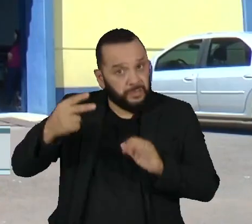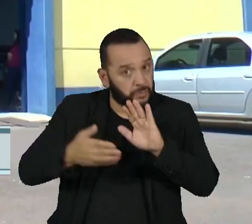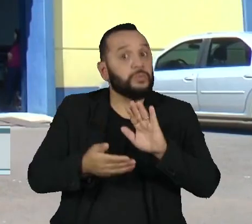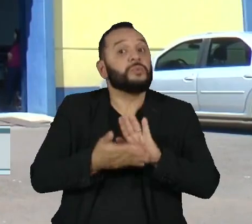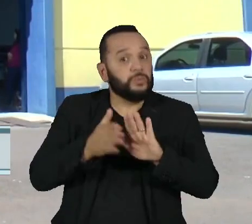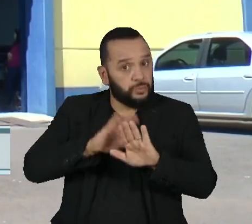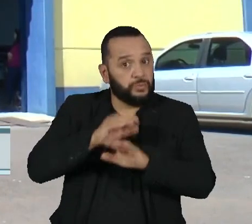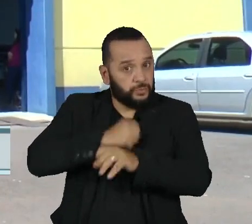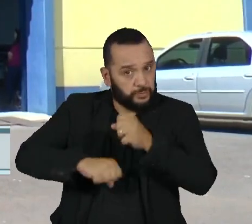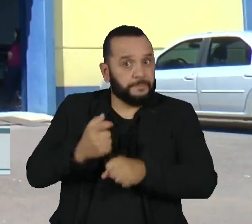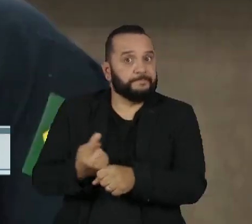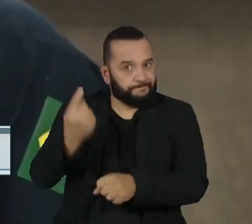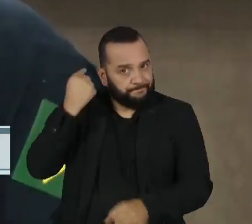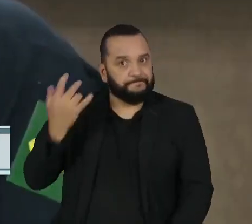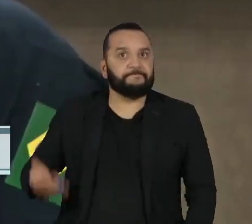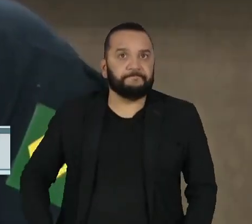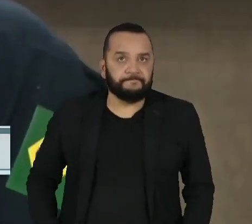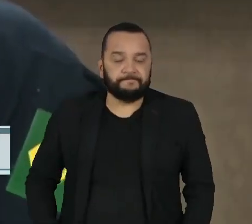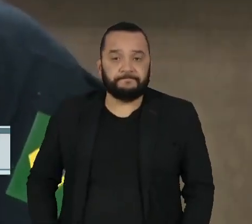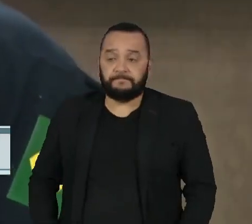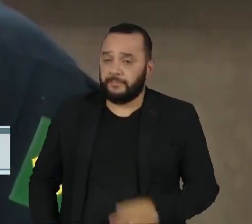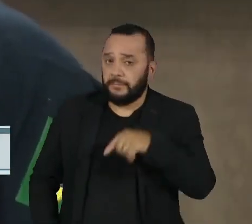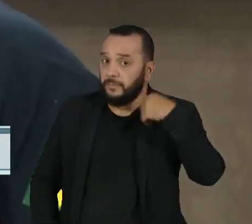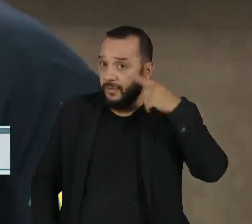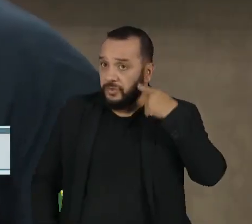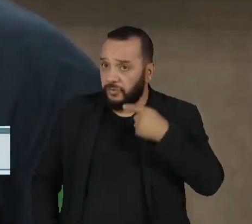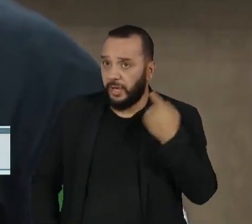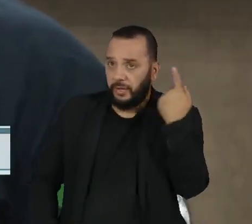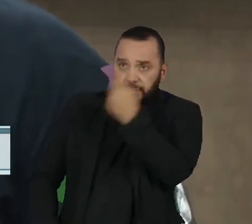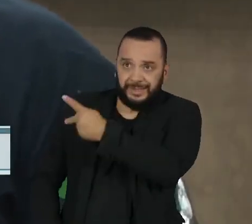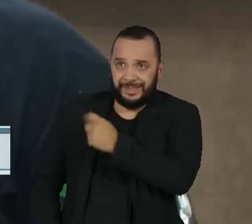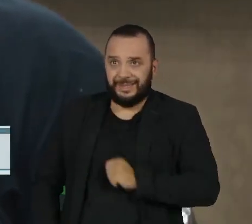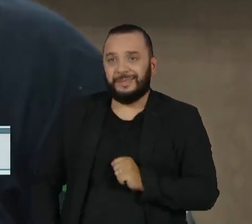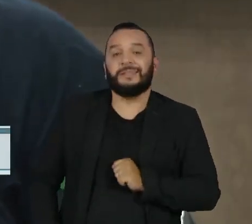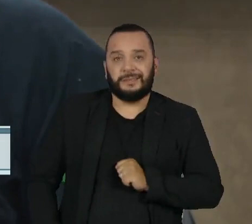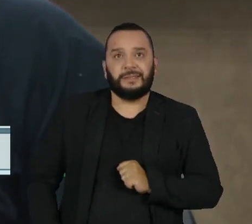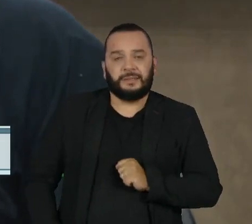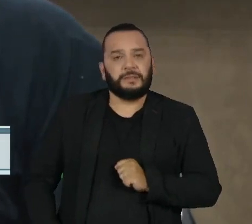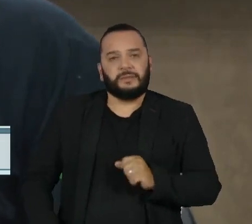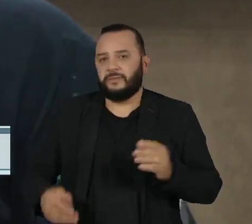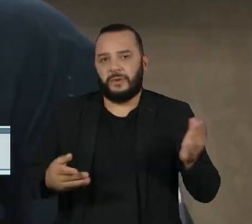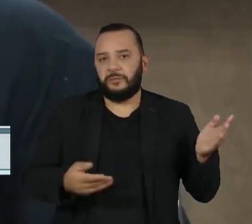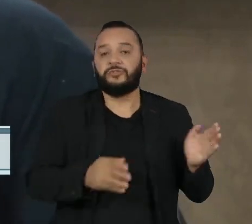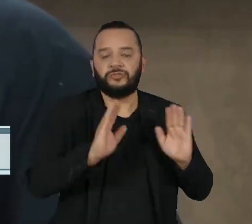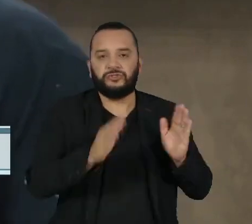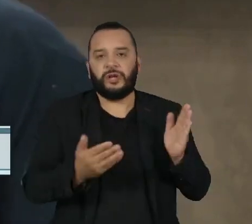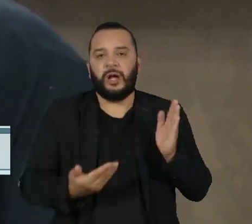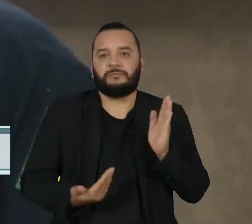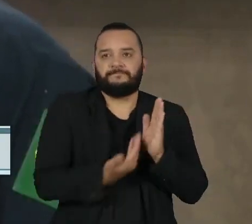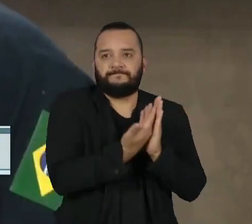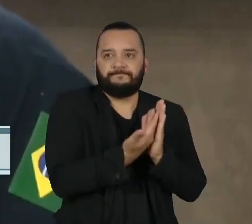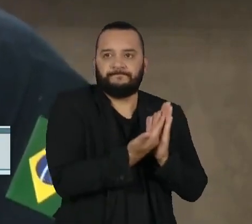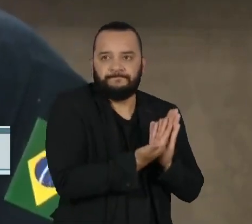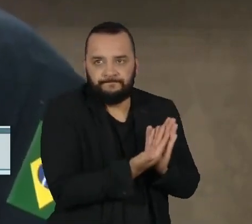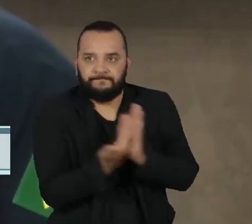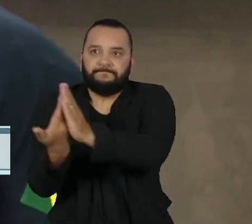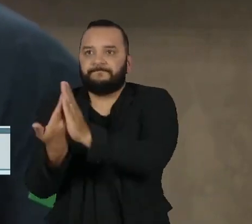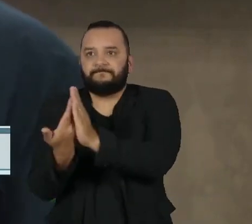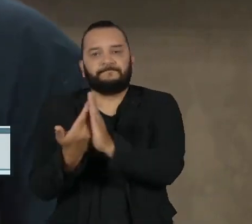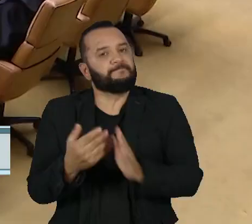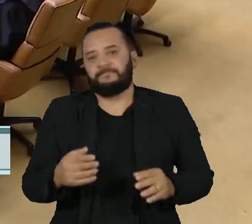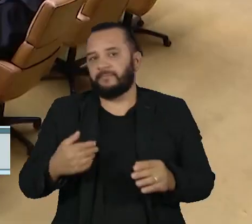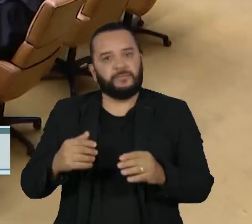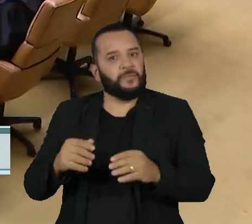turno do ano passado a defesa do ex dirigente entretanto recorreu ao supremo para suspender os